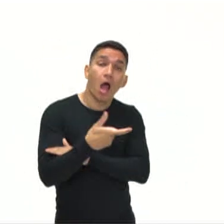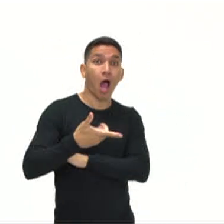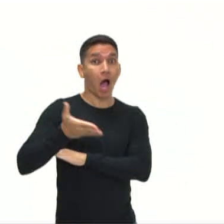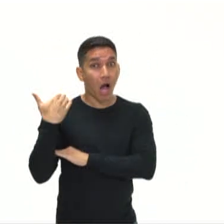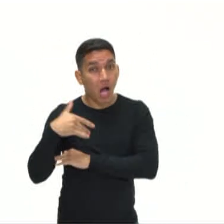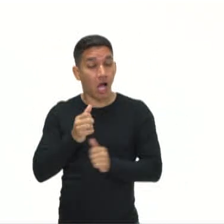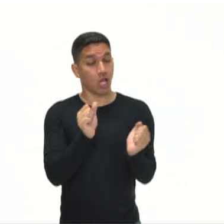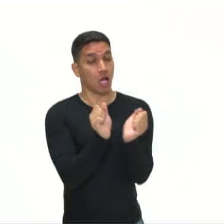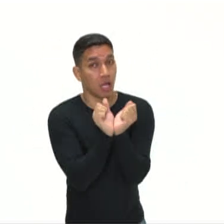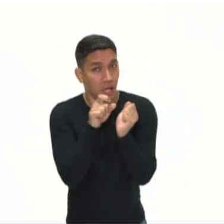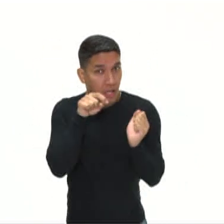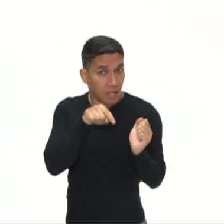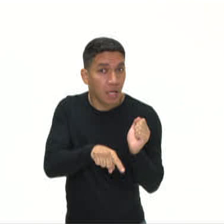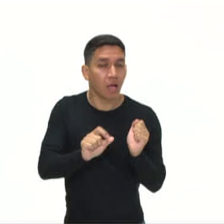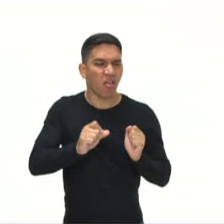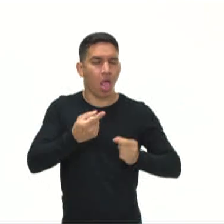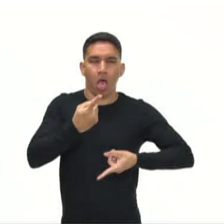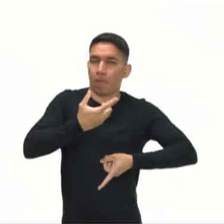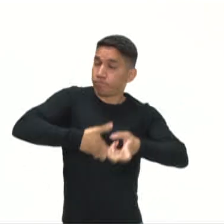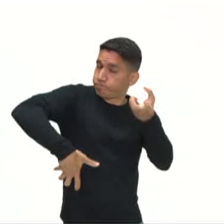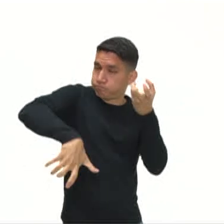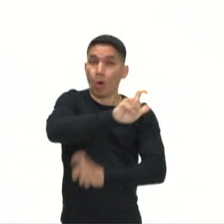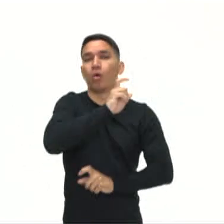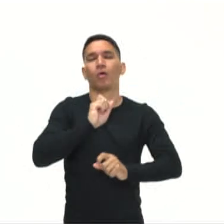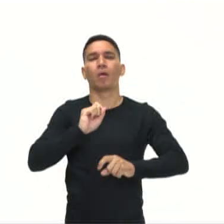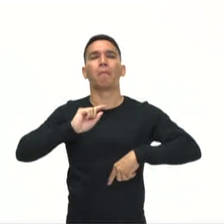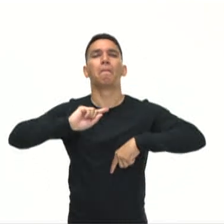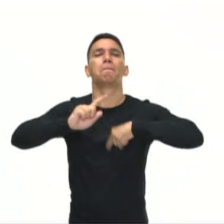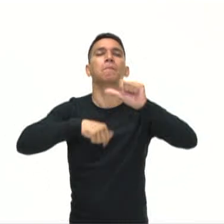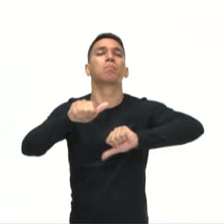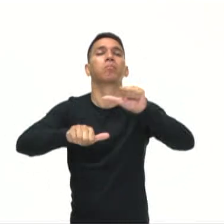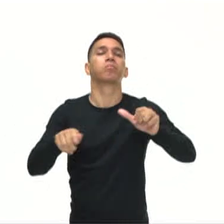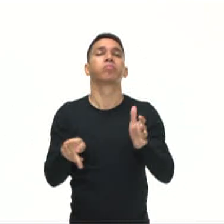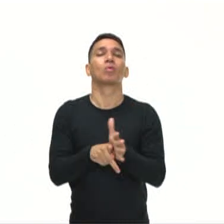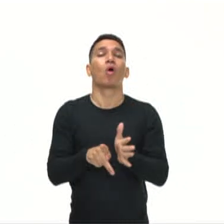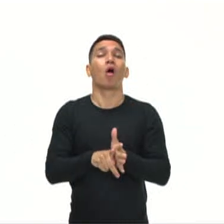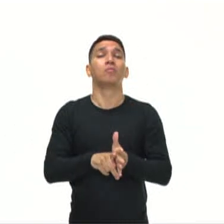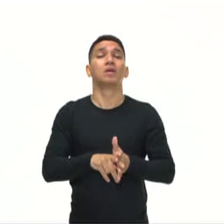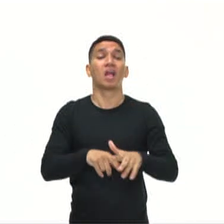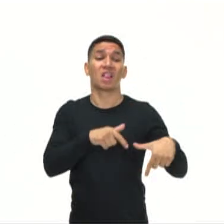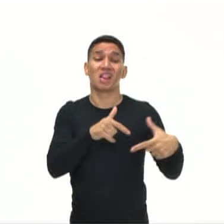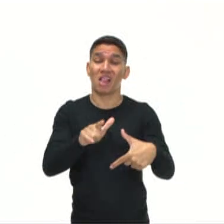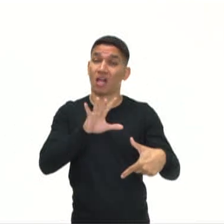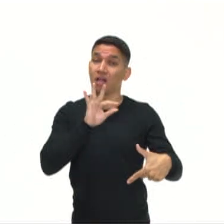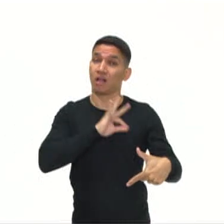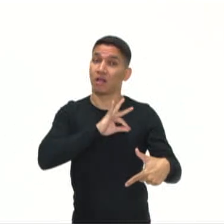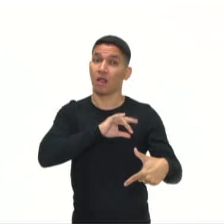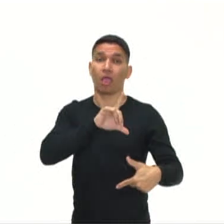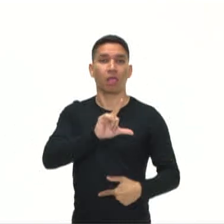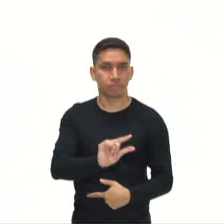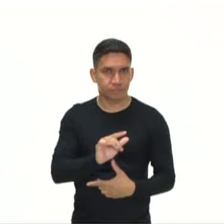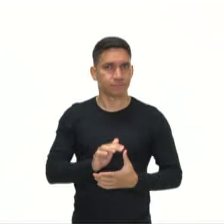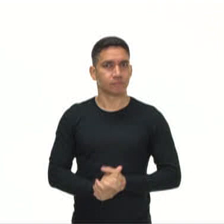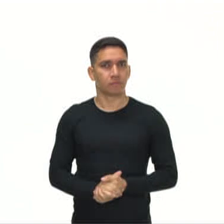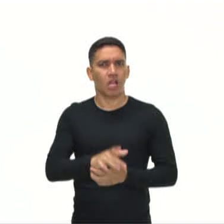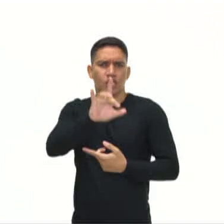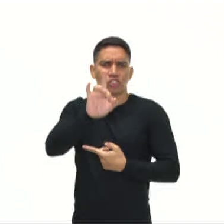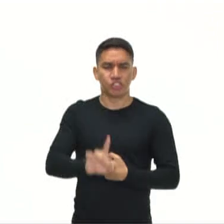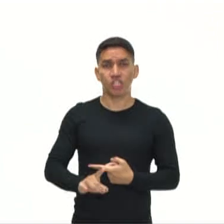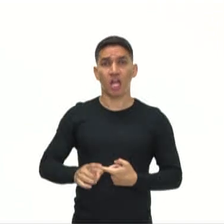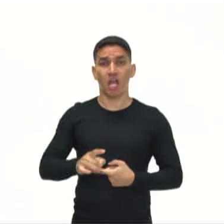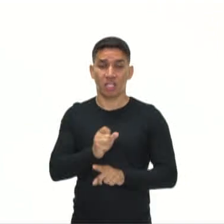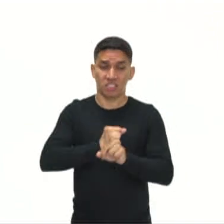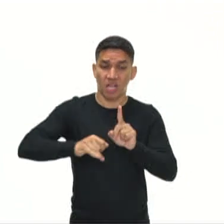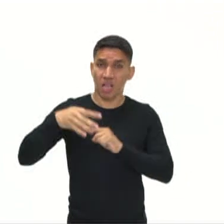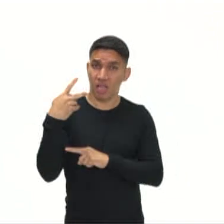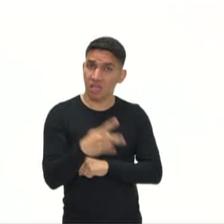escravocrata, essas reformas significaram somente a transformação em mão de obra assalariada e barata. o direito à cidadania não foi estendido a esses povos